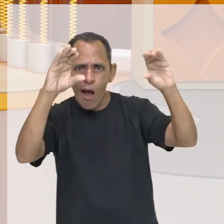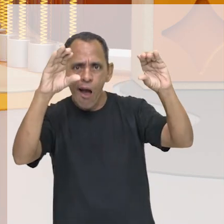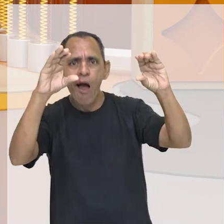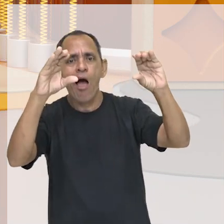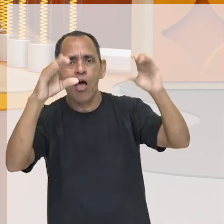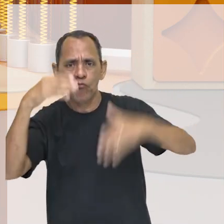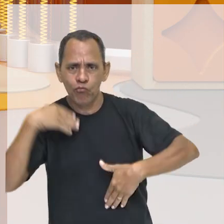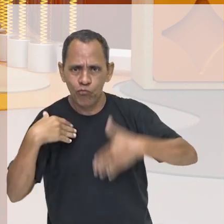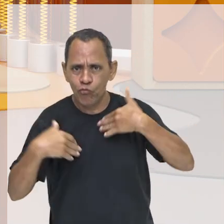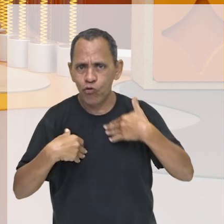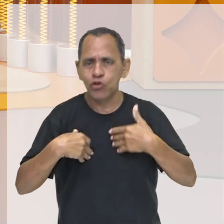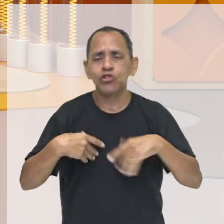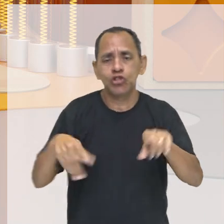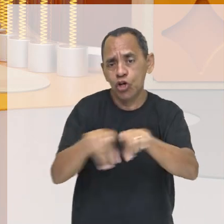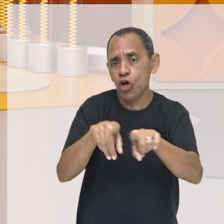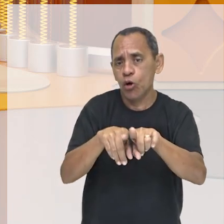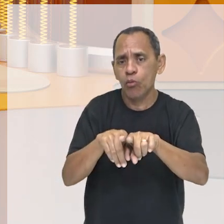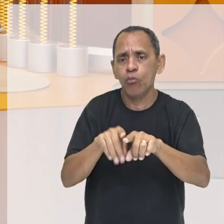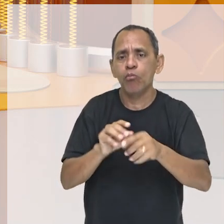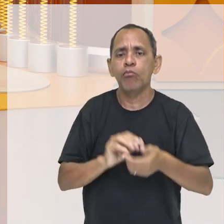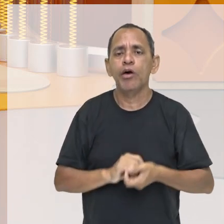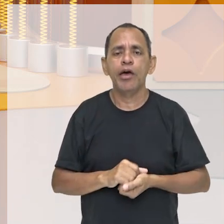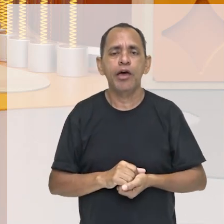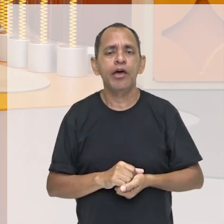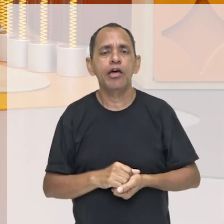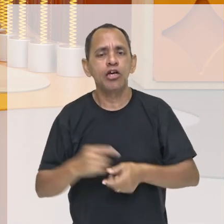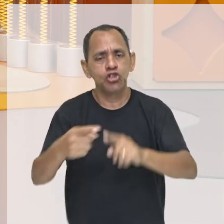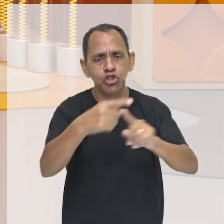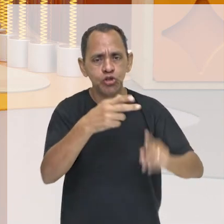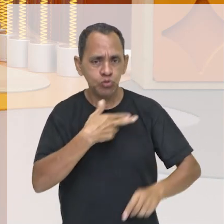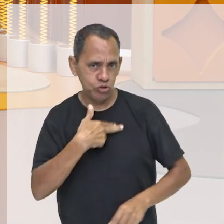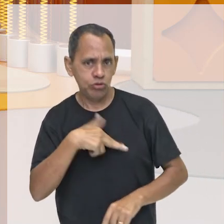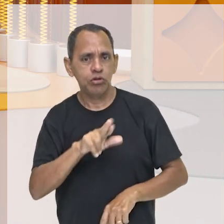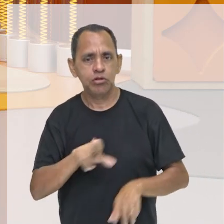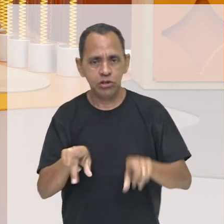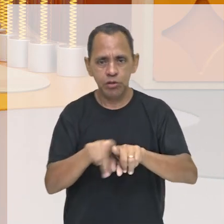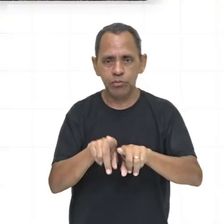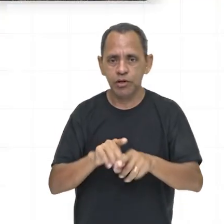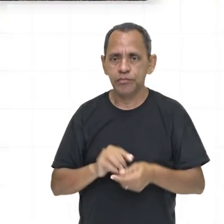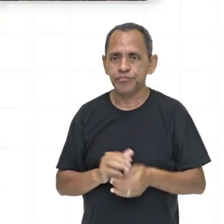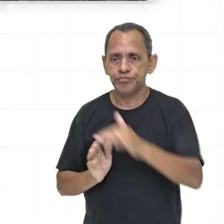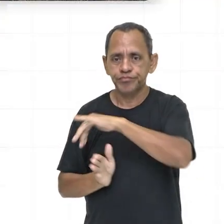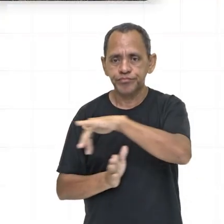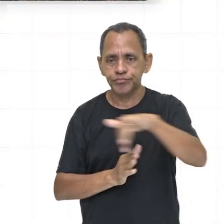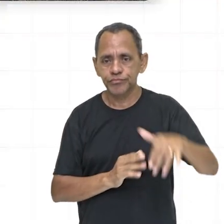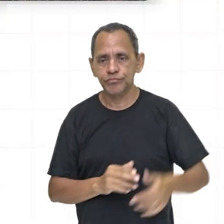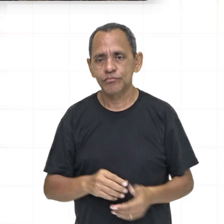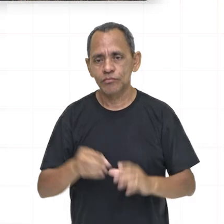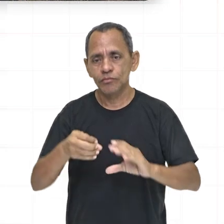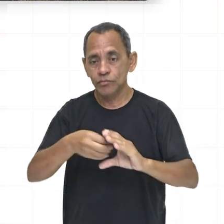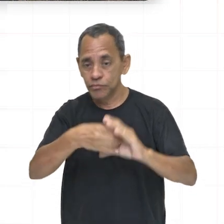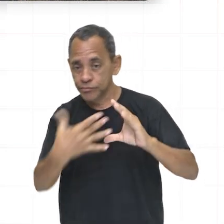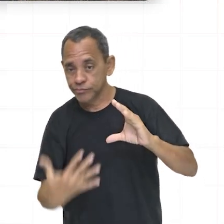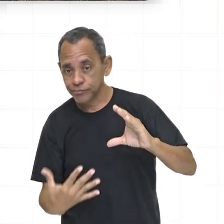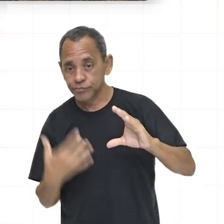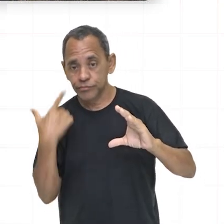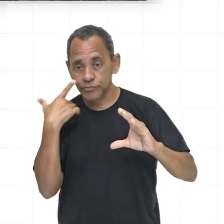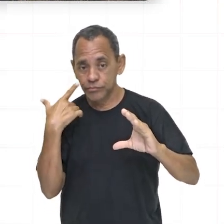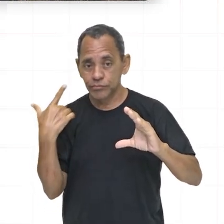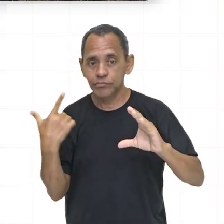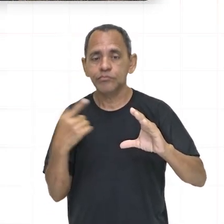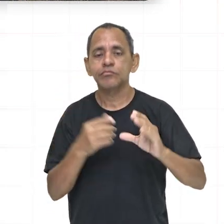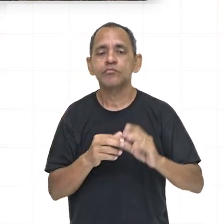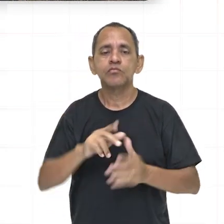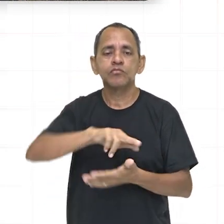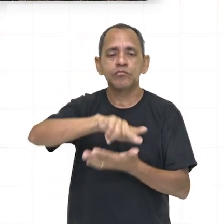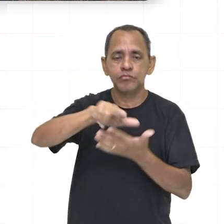mas também ali as questões religiosas, por exemplo, né? Vamos adiante aqui com as características. A diversidade